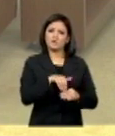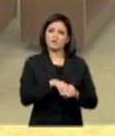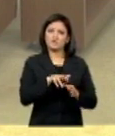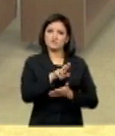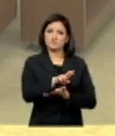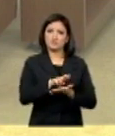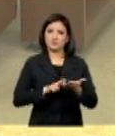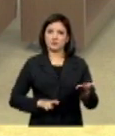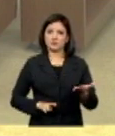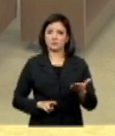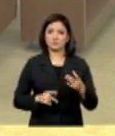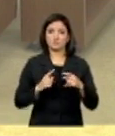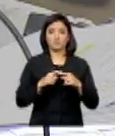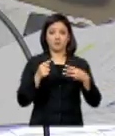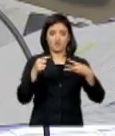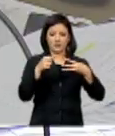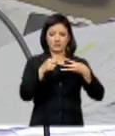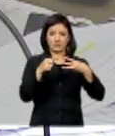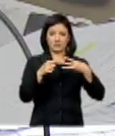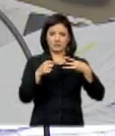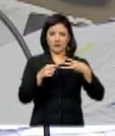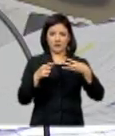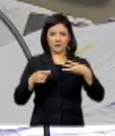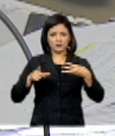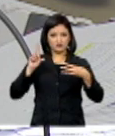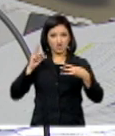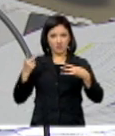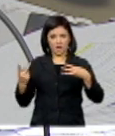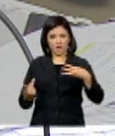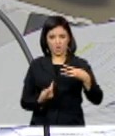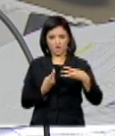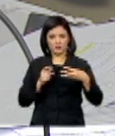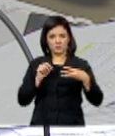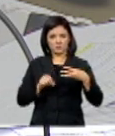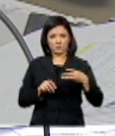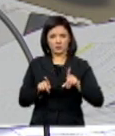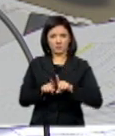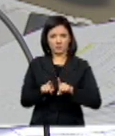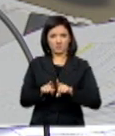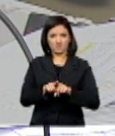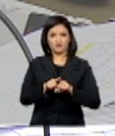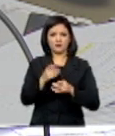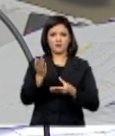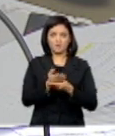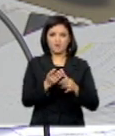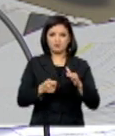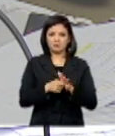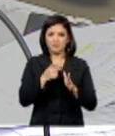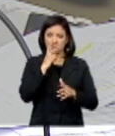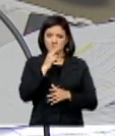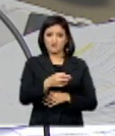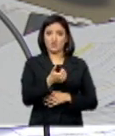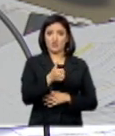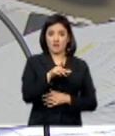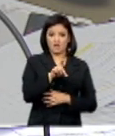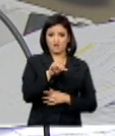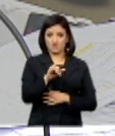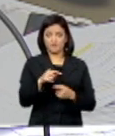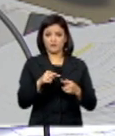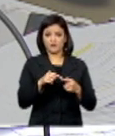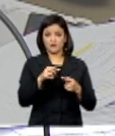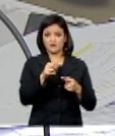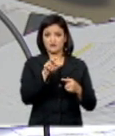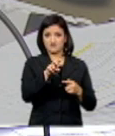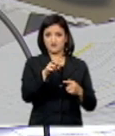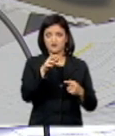que em três precedentes recentes aqui da casa do plenário a 10 574 5 a